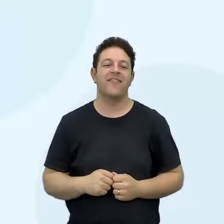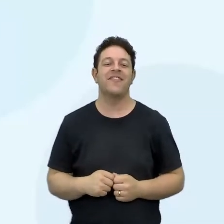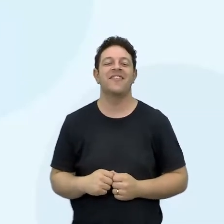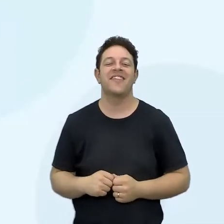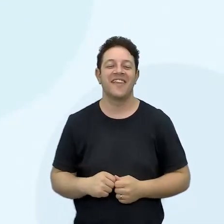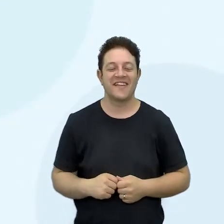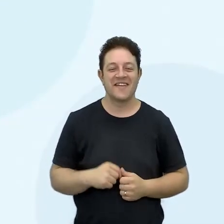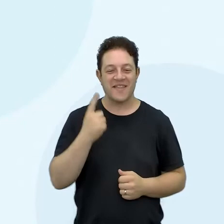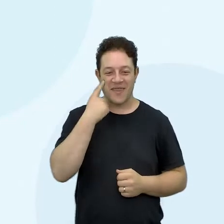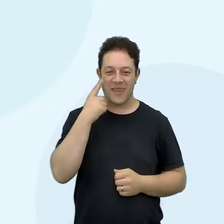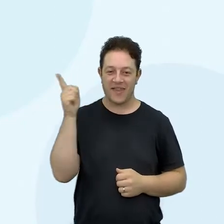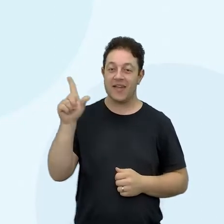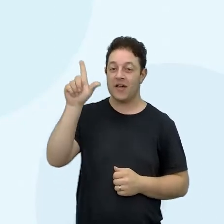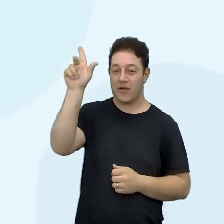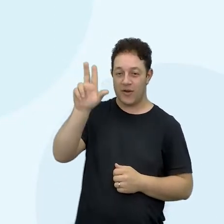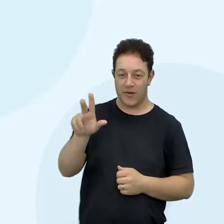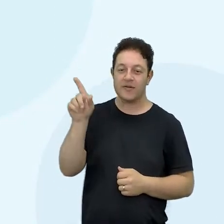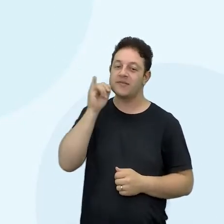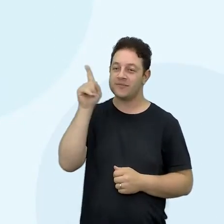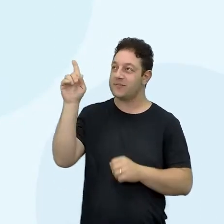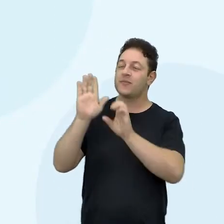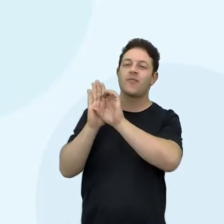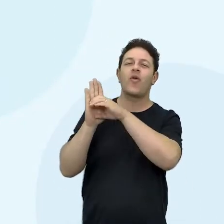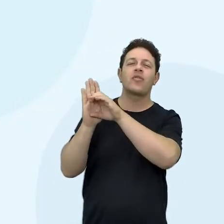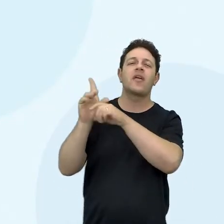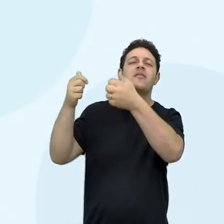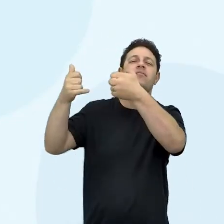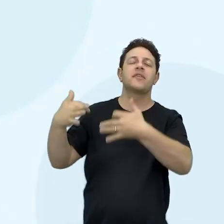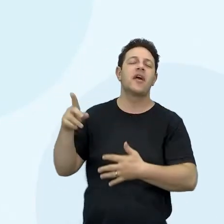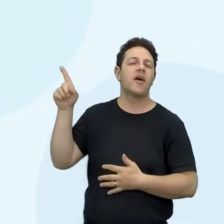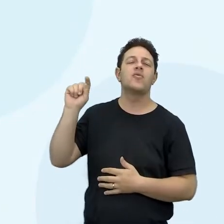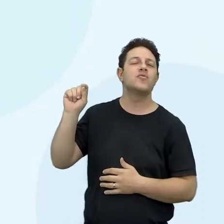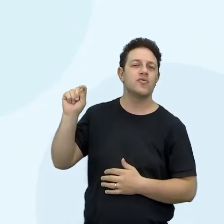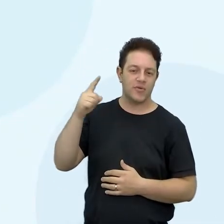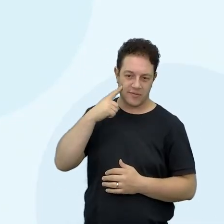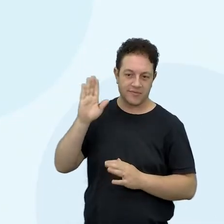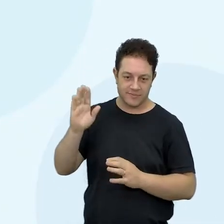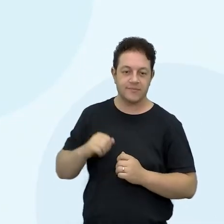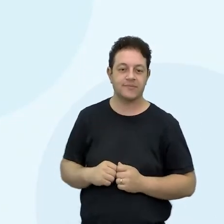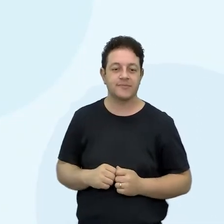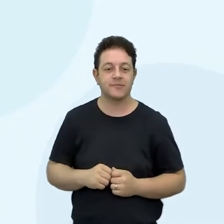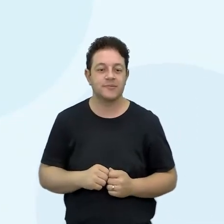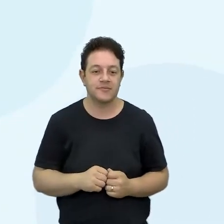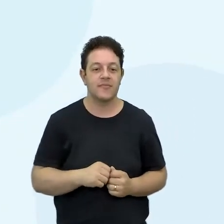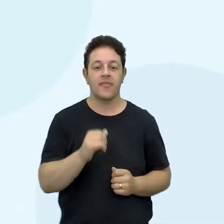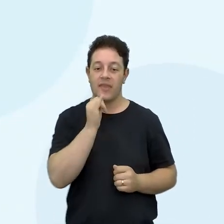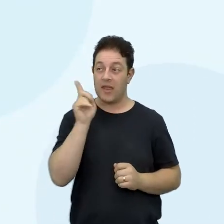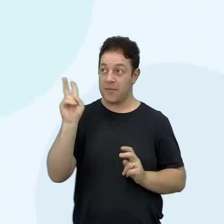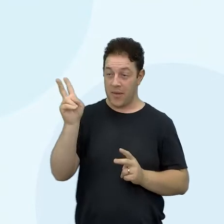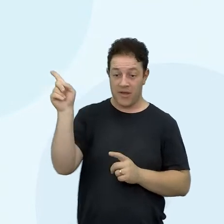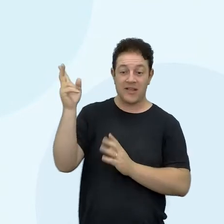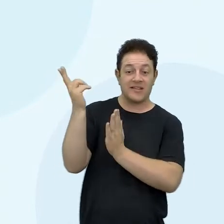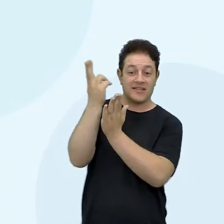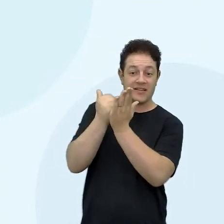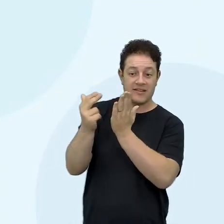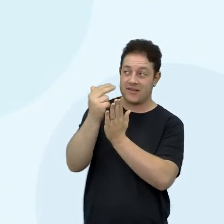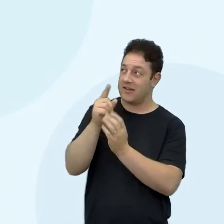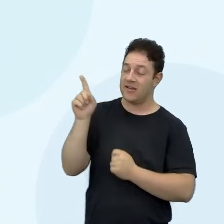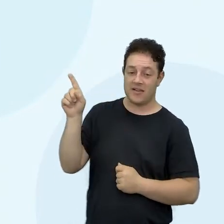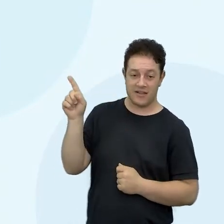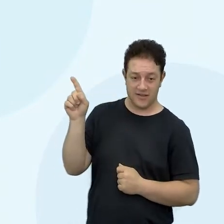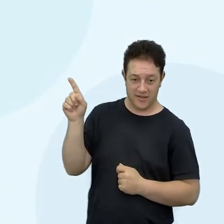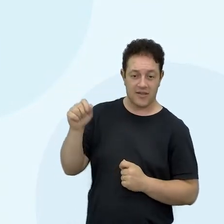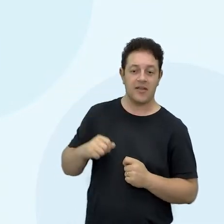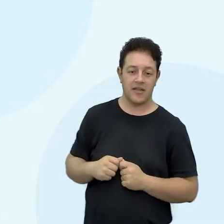ó. Uma luz sobre os conceitos, né? Aqui eu tenho o seguinte, ó. Nesse próprio desenho aqui, eu vou pensar